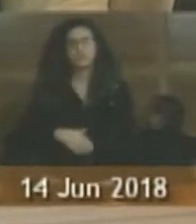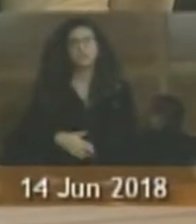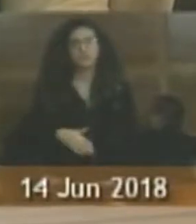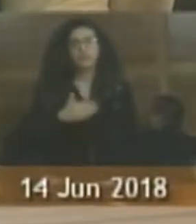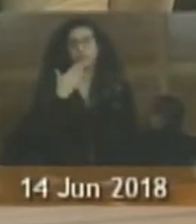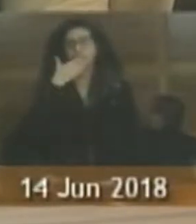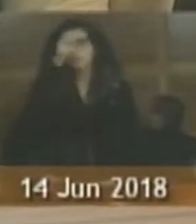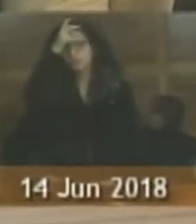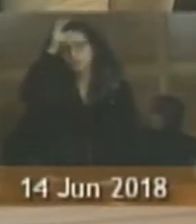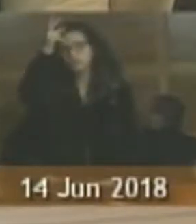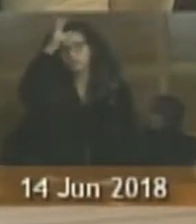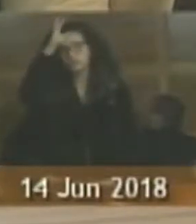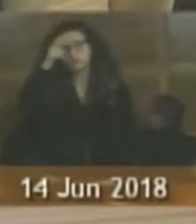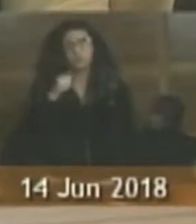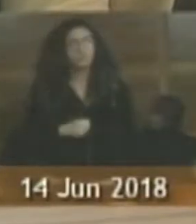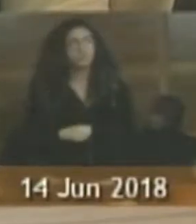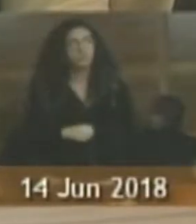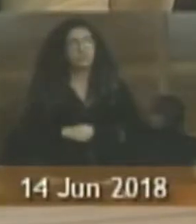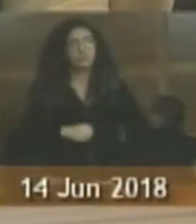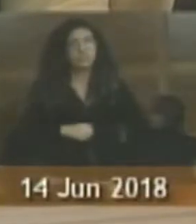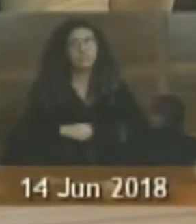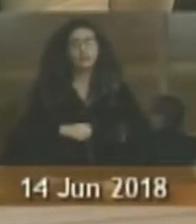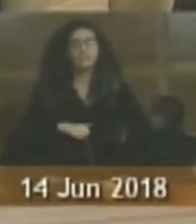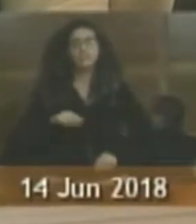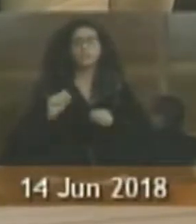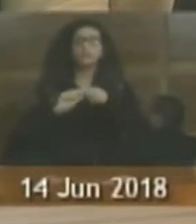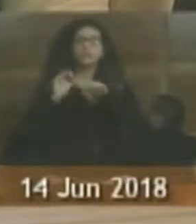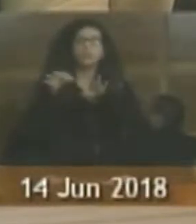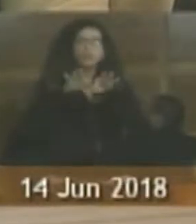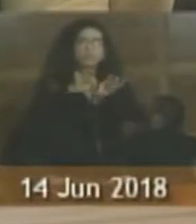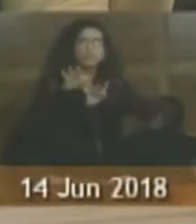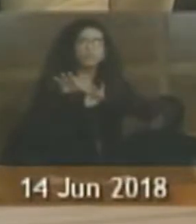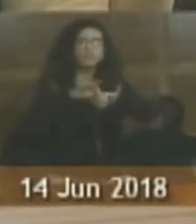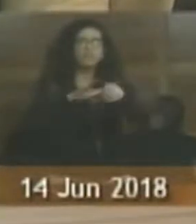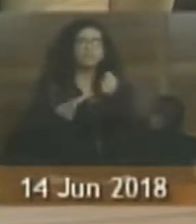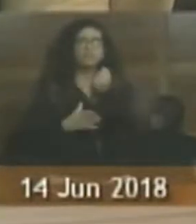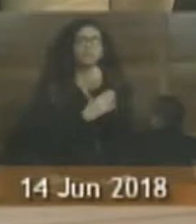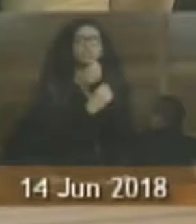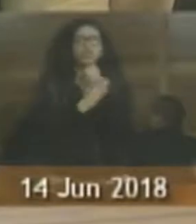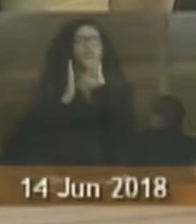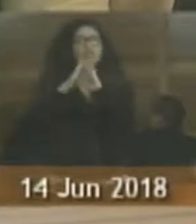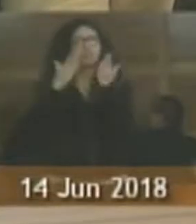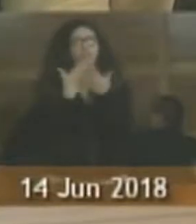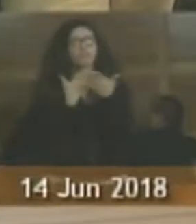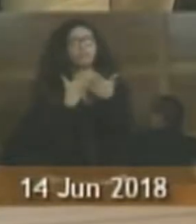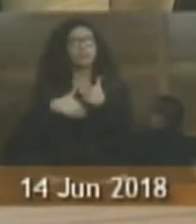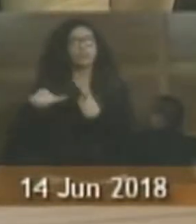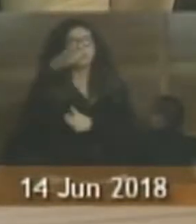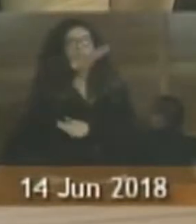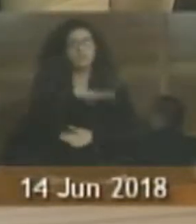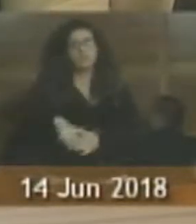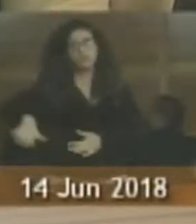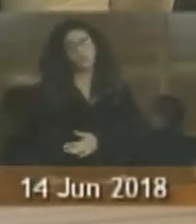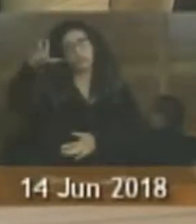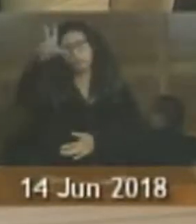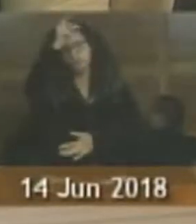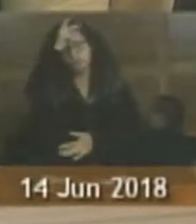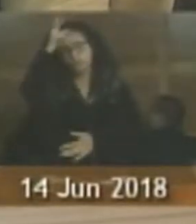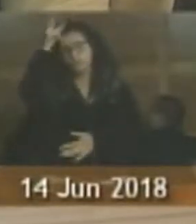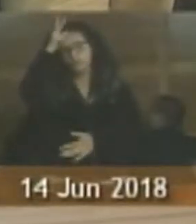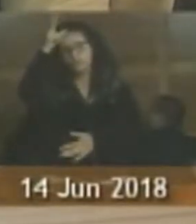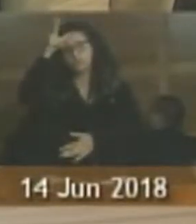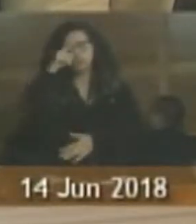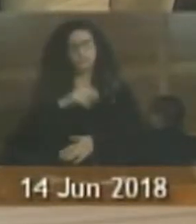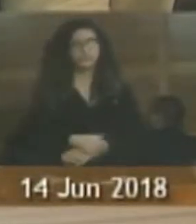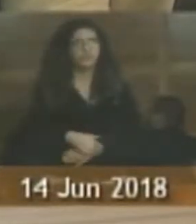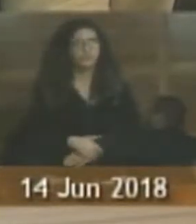indicando ao prefeito municipal que seja desenvolvido e colocado em prática o plano de segurança para as escolas da rede municipal de ensino do